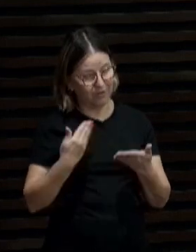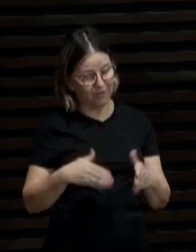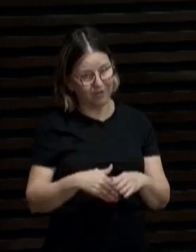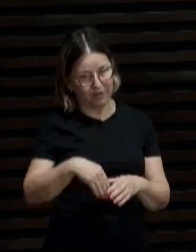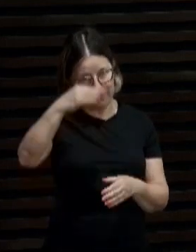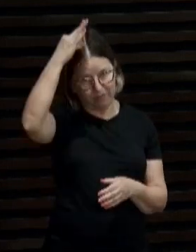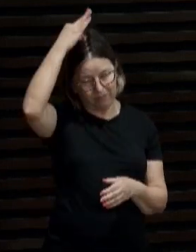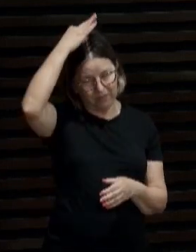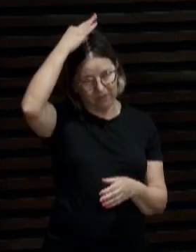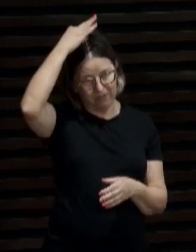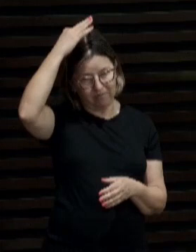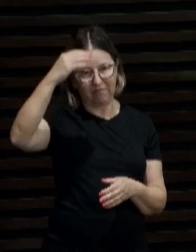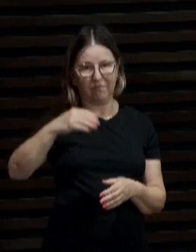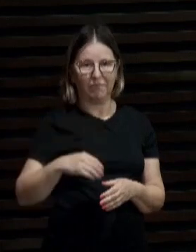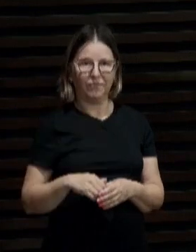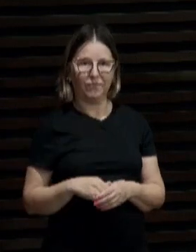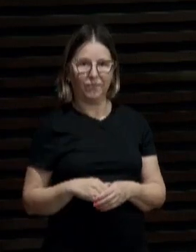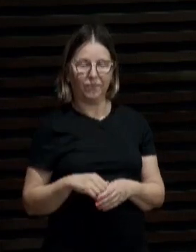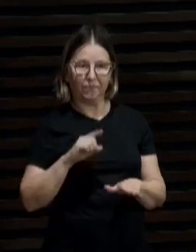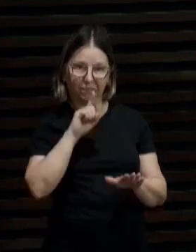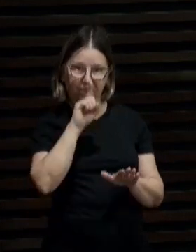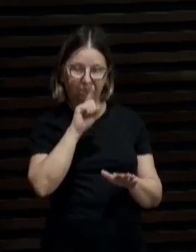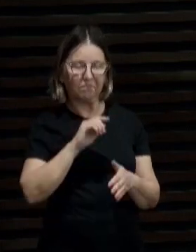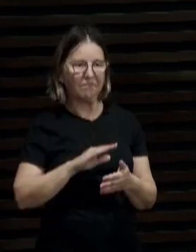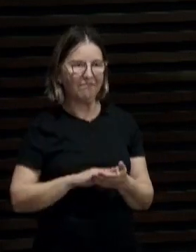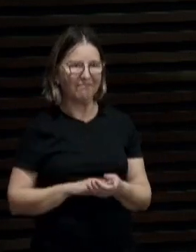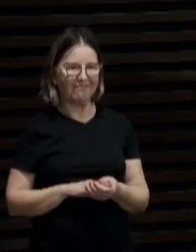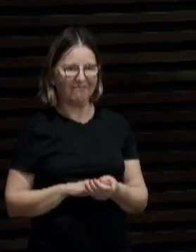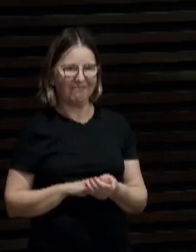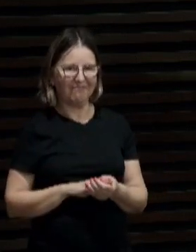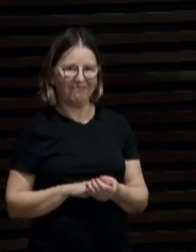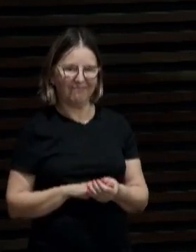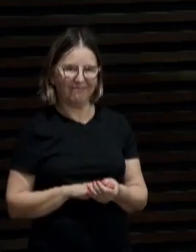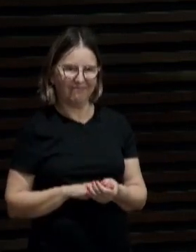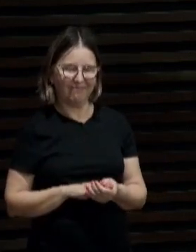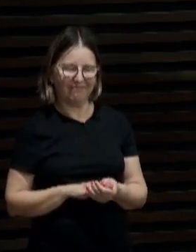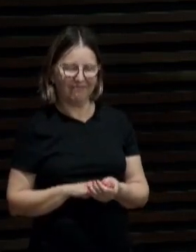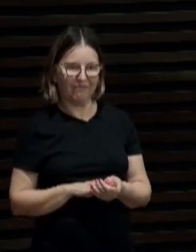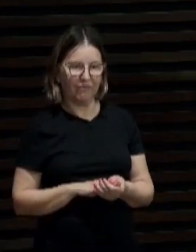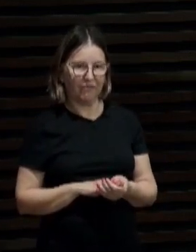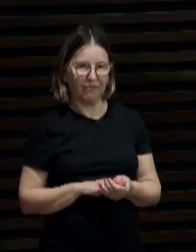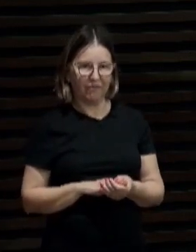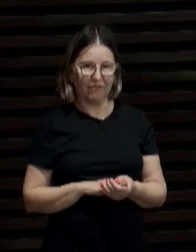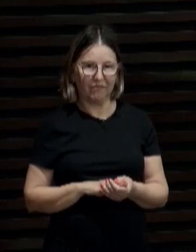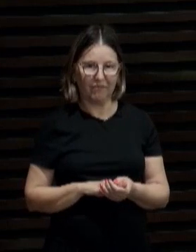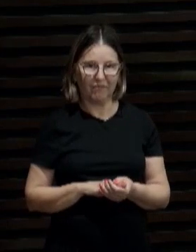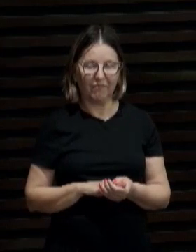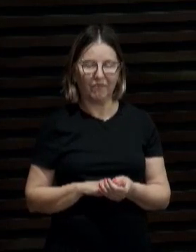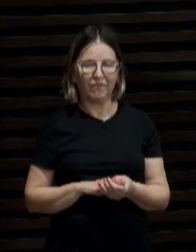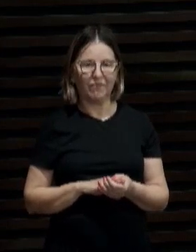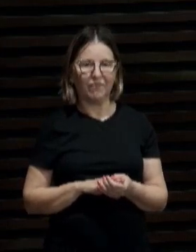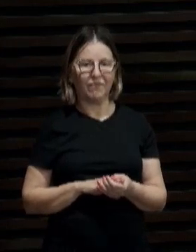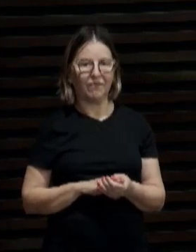Deus. É mediante o sacrifício de Cristo que nós temos paz com Deus. Não é verdade? Então, conheça as tuas